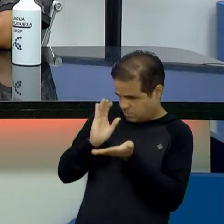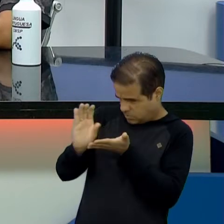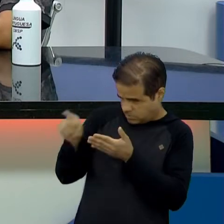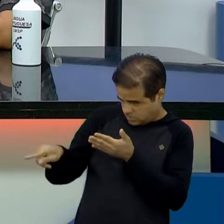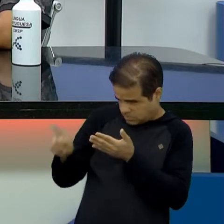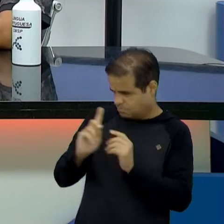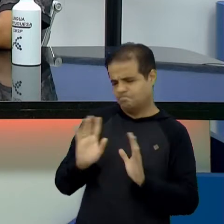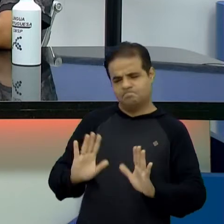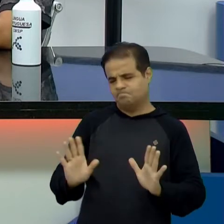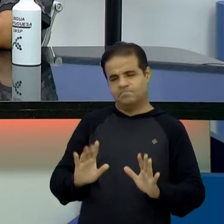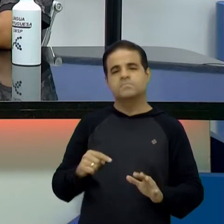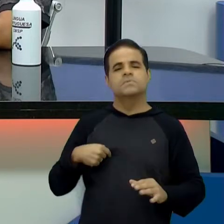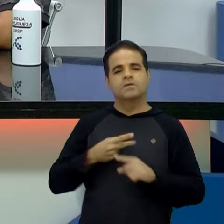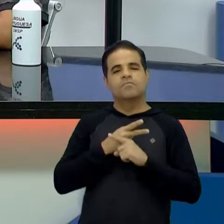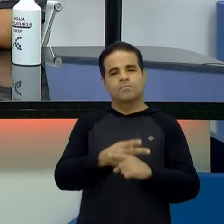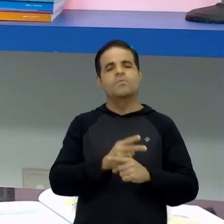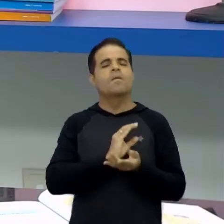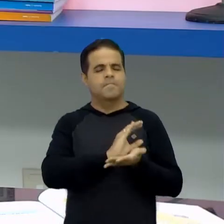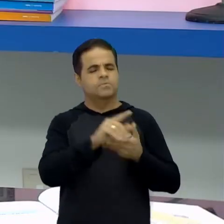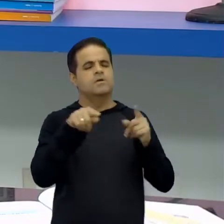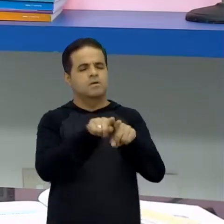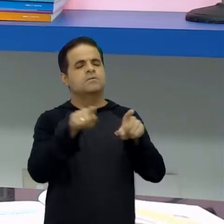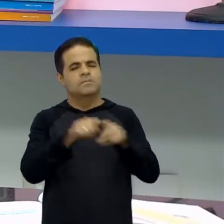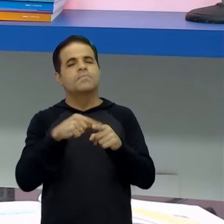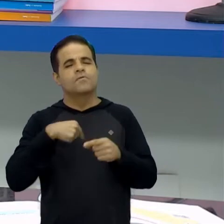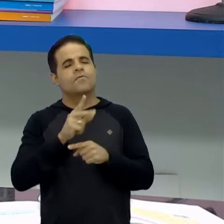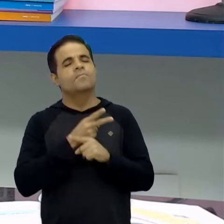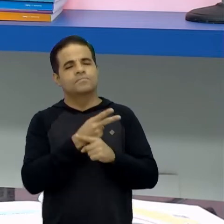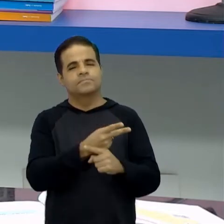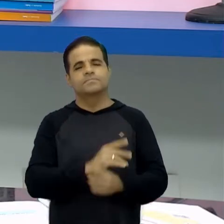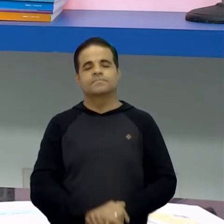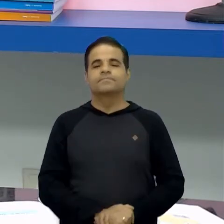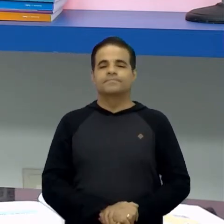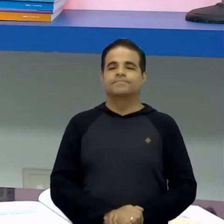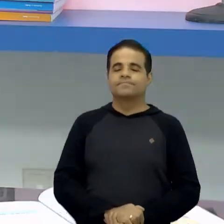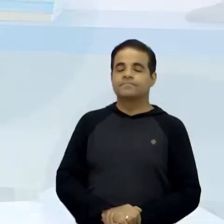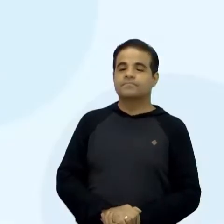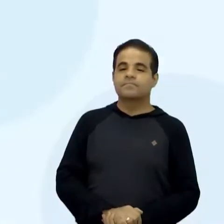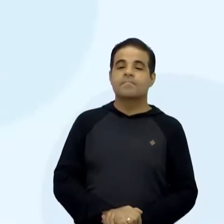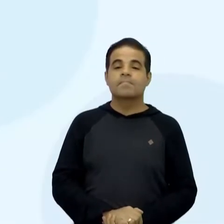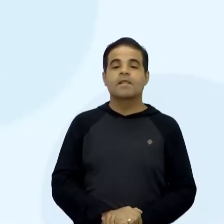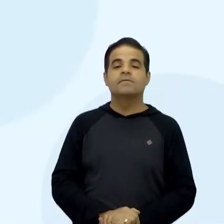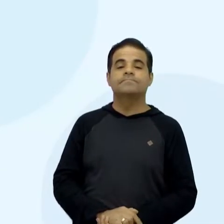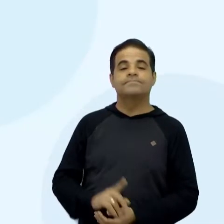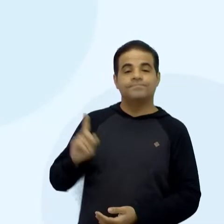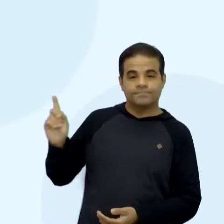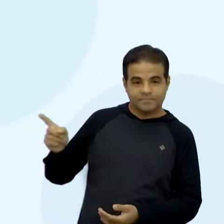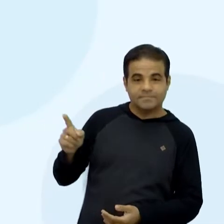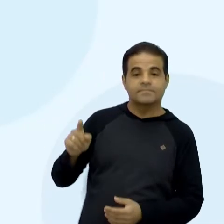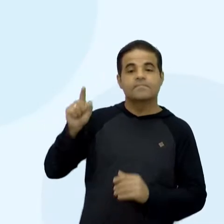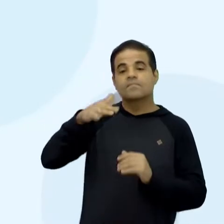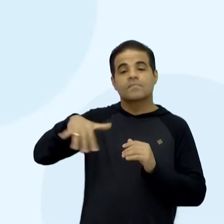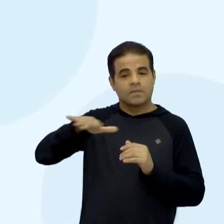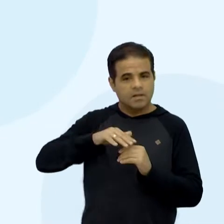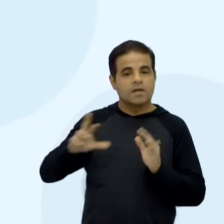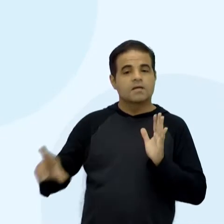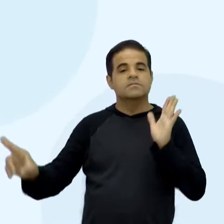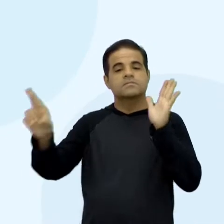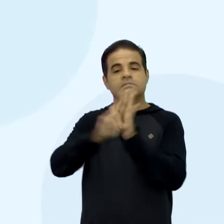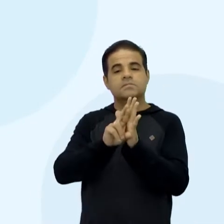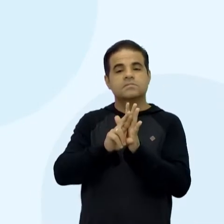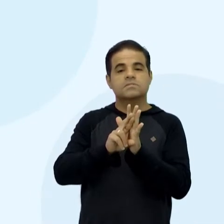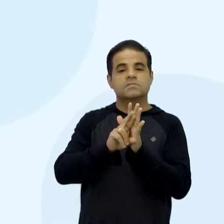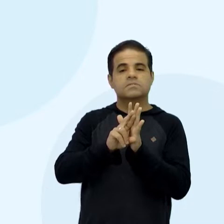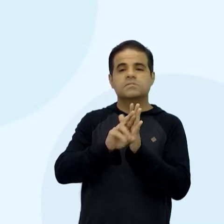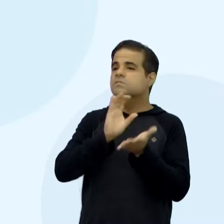Não estou patrocinada. Não. Eu vou atrás de patrocínio também. Vamos continuar para isso nossa aí. aula. Esse, gente, é muito representativo. Quem quer